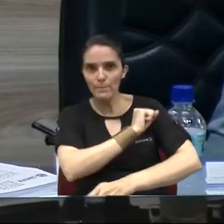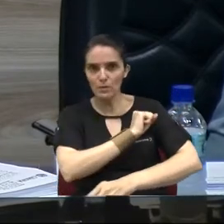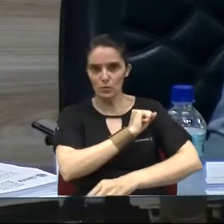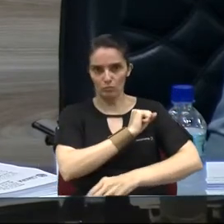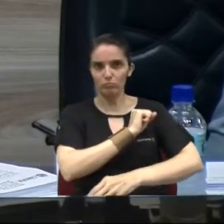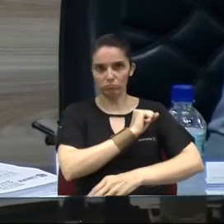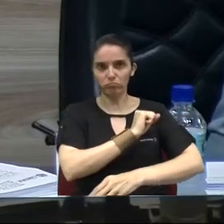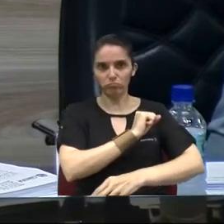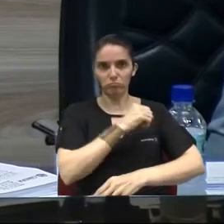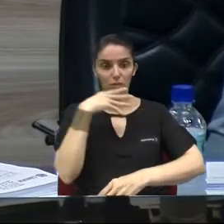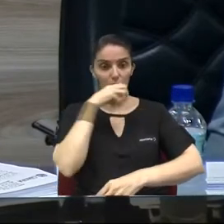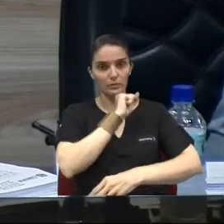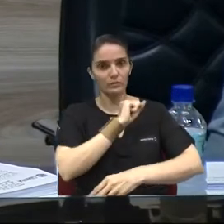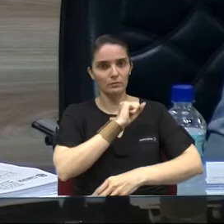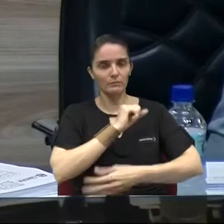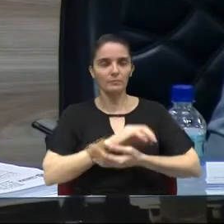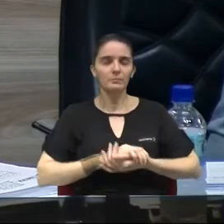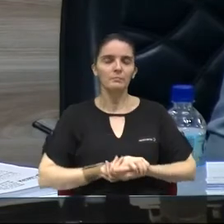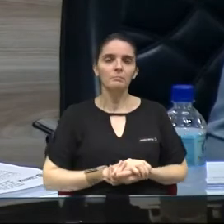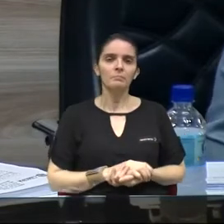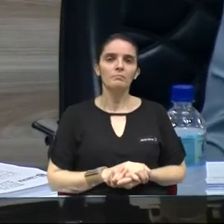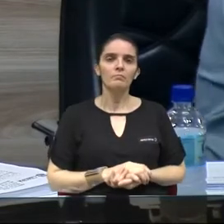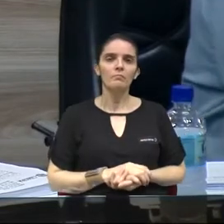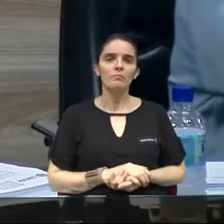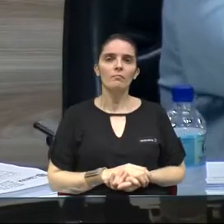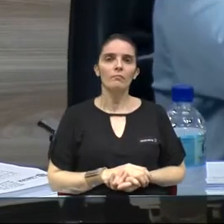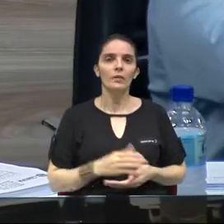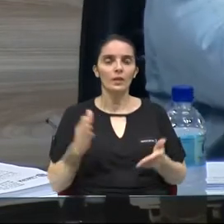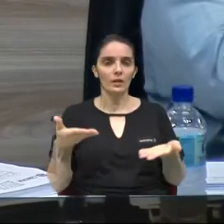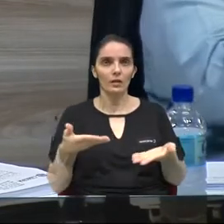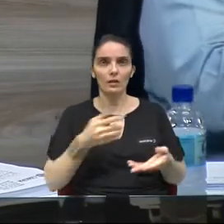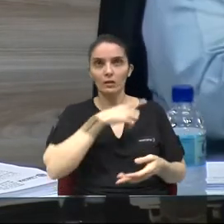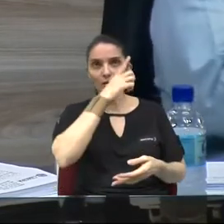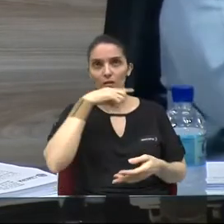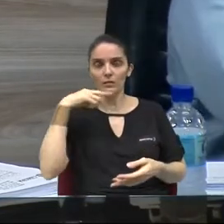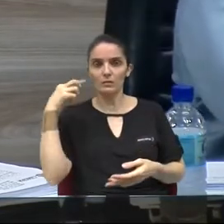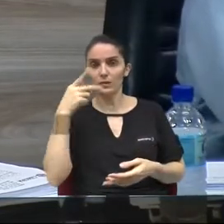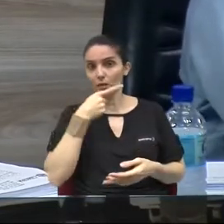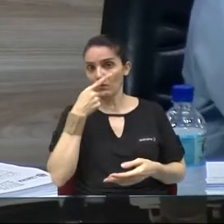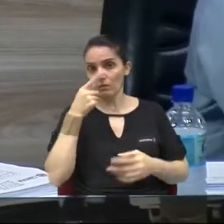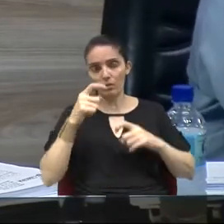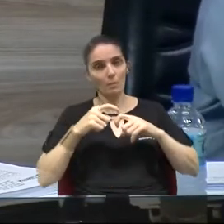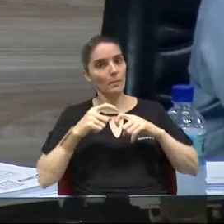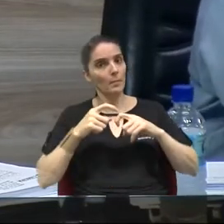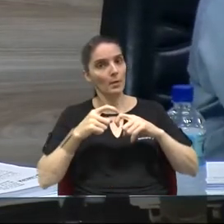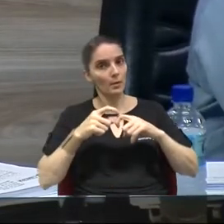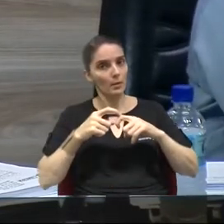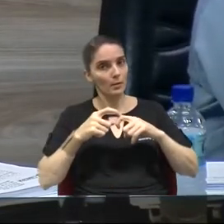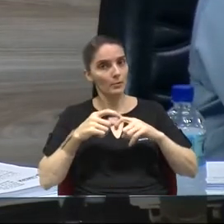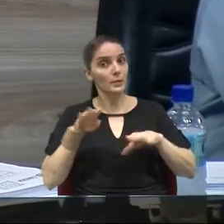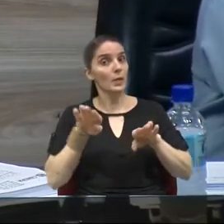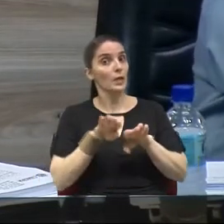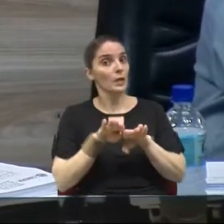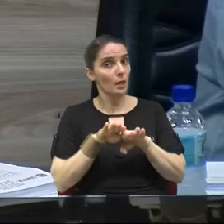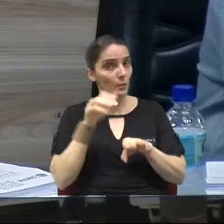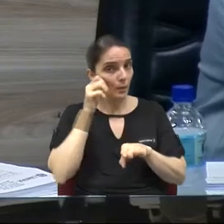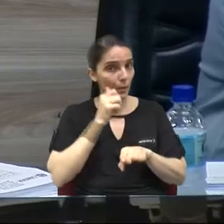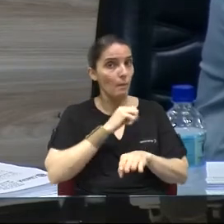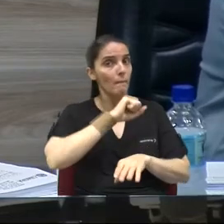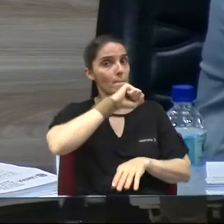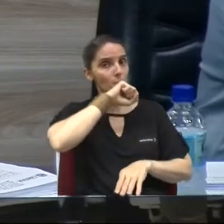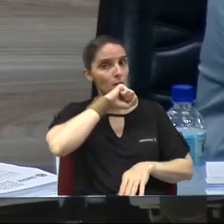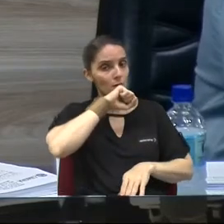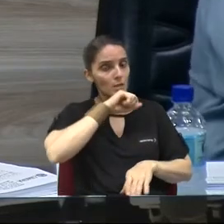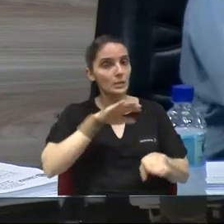feito, seja adquirido mais rapidamente. Então, aqui eu estou falando não só como médica, estou falando como mãe, estou falando como